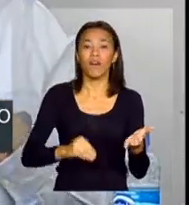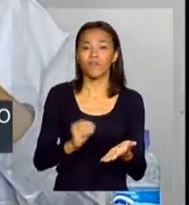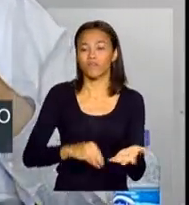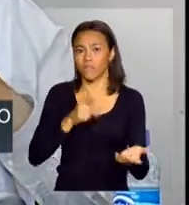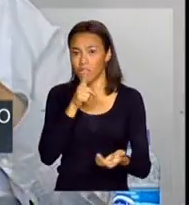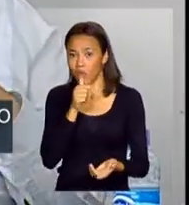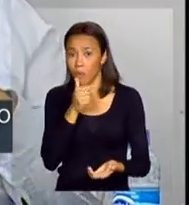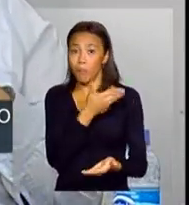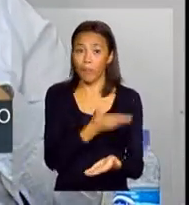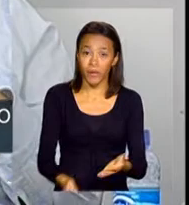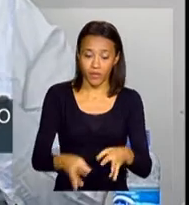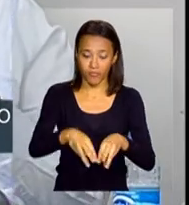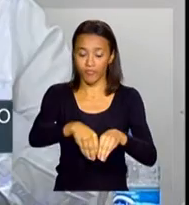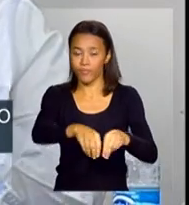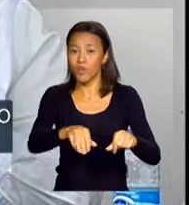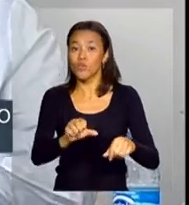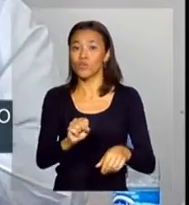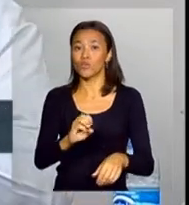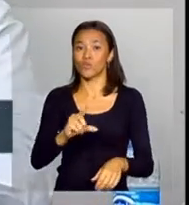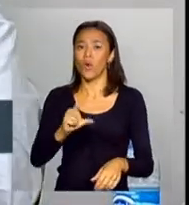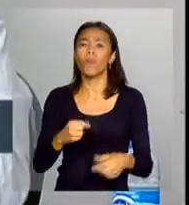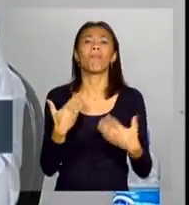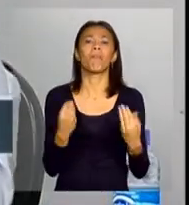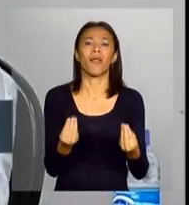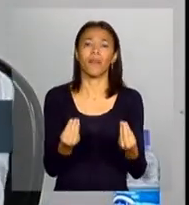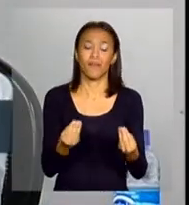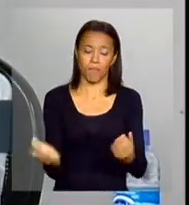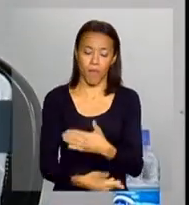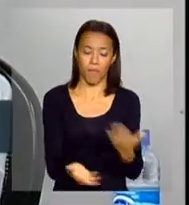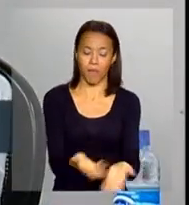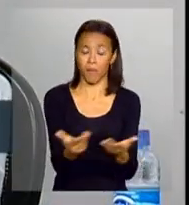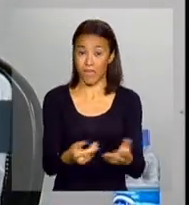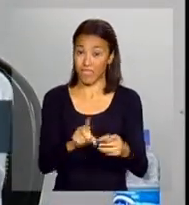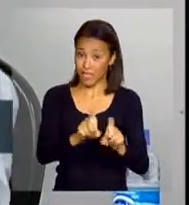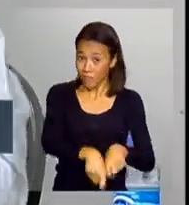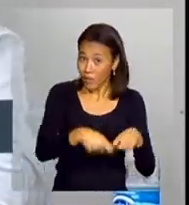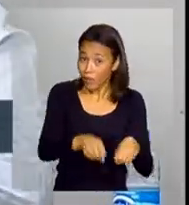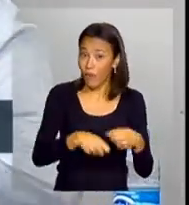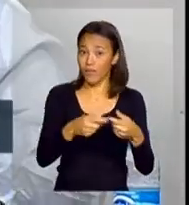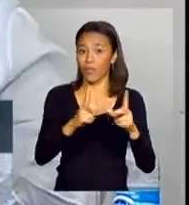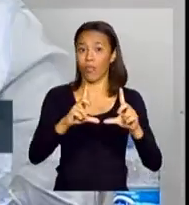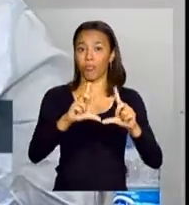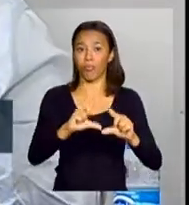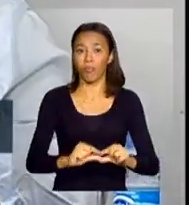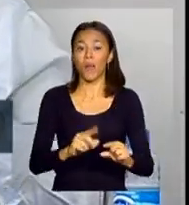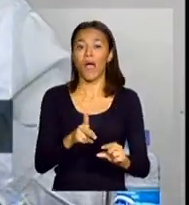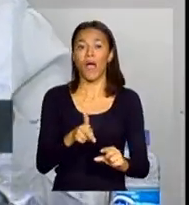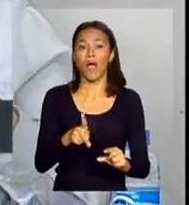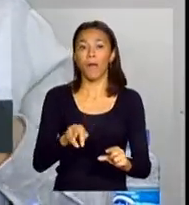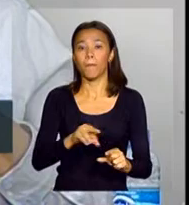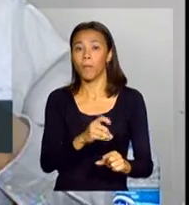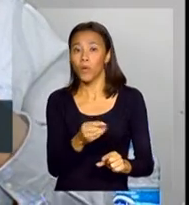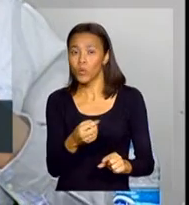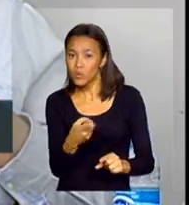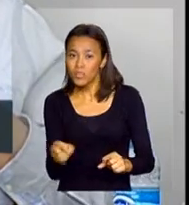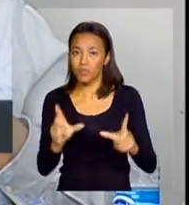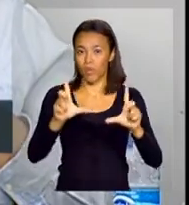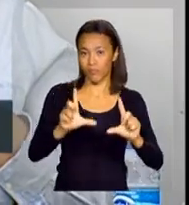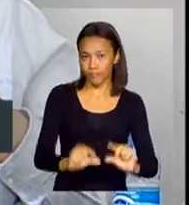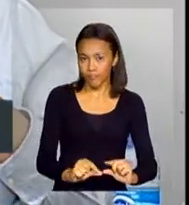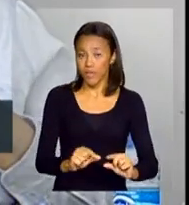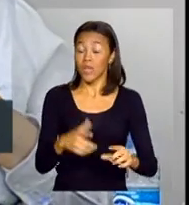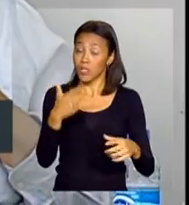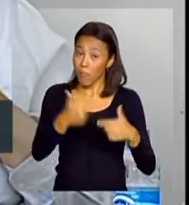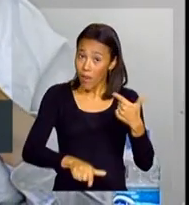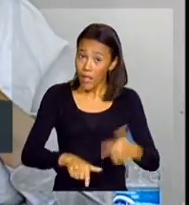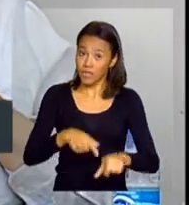vendo perda de solos. Para que desmatar se a pecuária tem baixa produtividade? Então, vamos buscar os meios para que a pecuária tenha maior produtividade